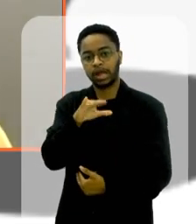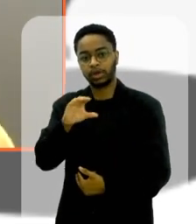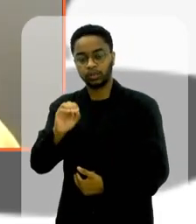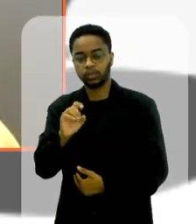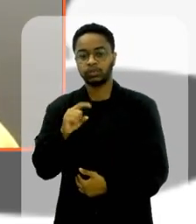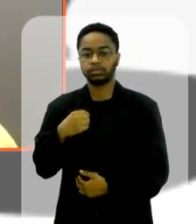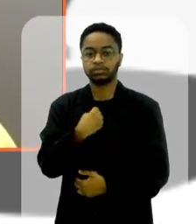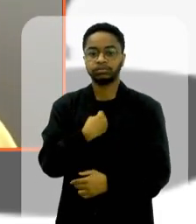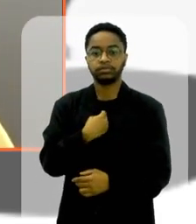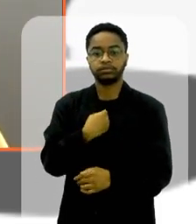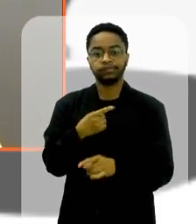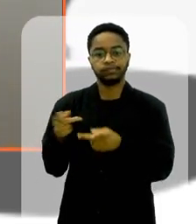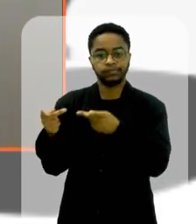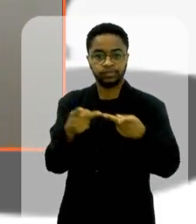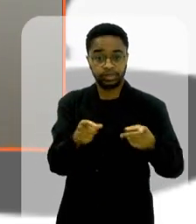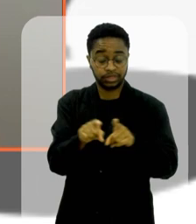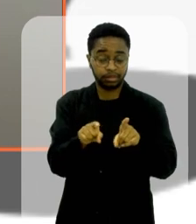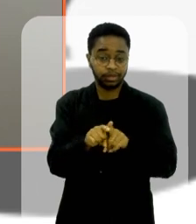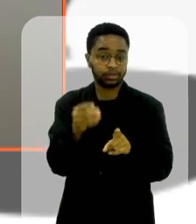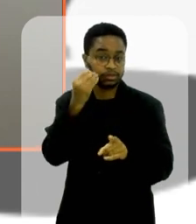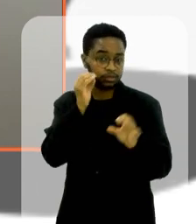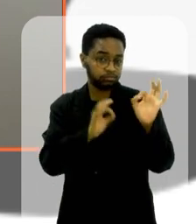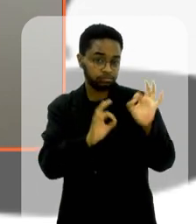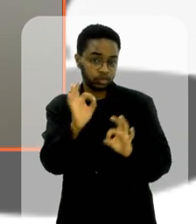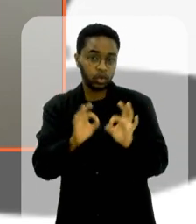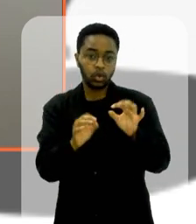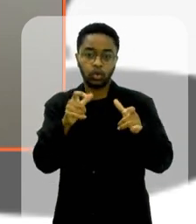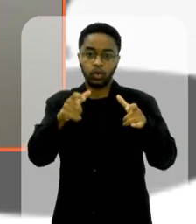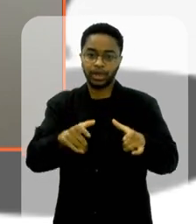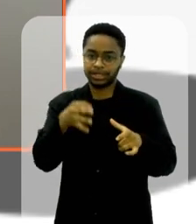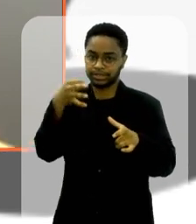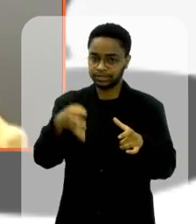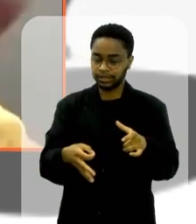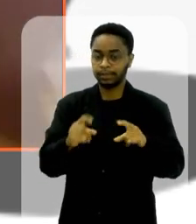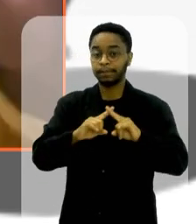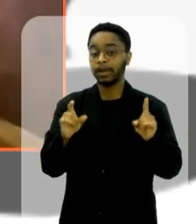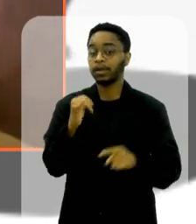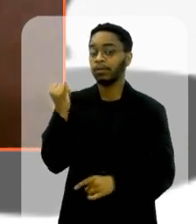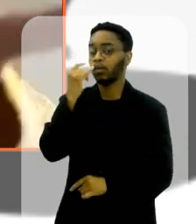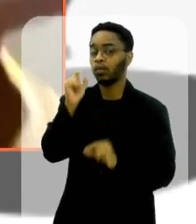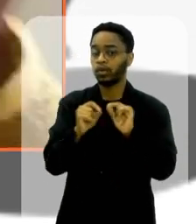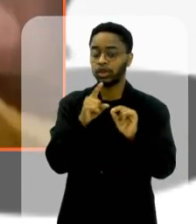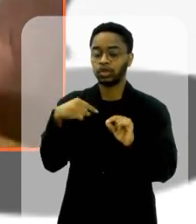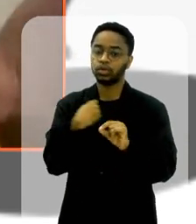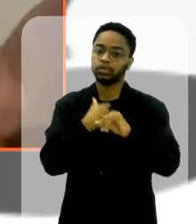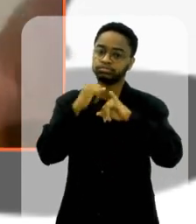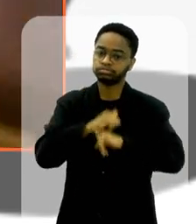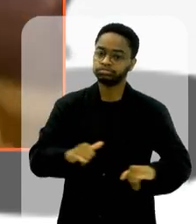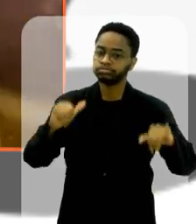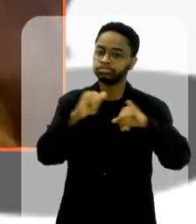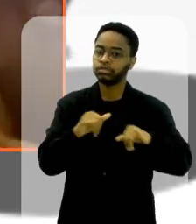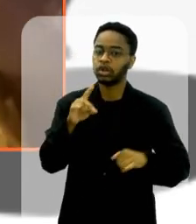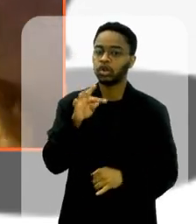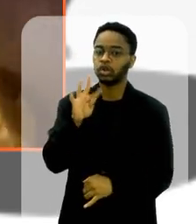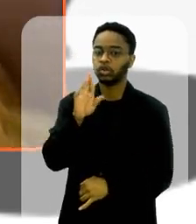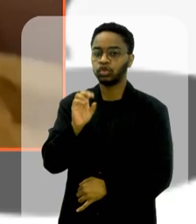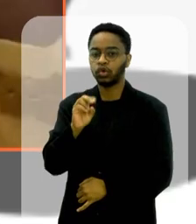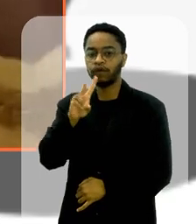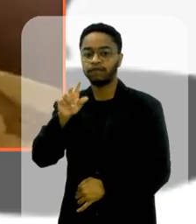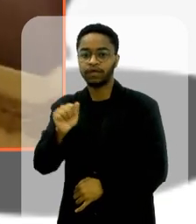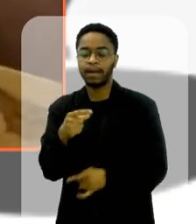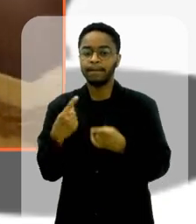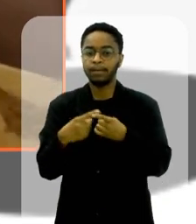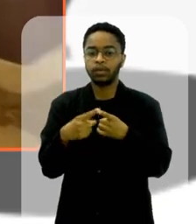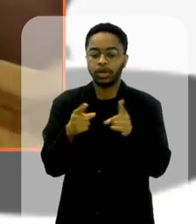e vamos aí também para que a gente possa definir os locais certinho. O importante é que a gente está divulgando a trova,